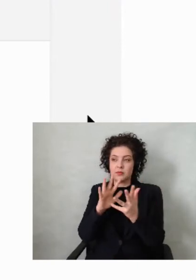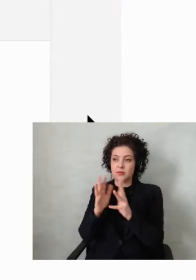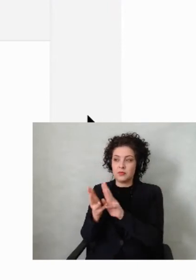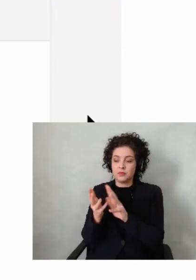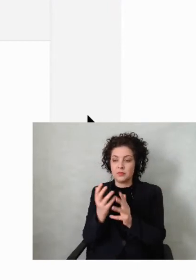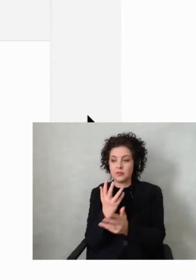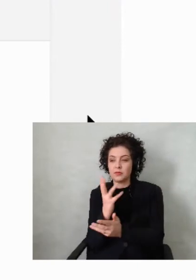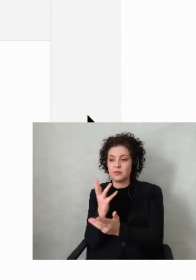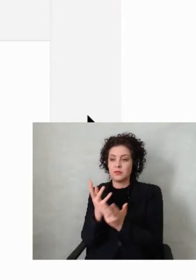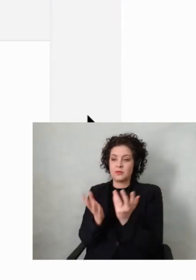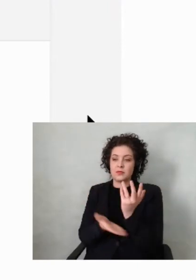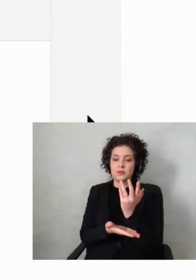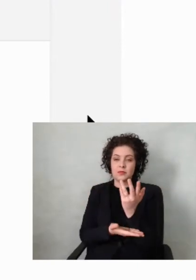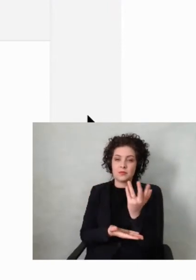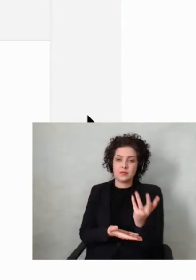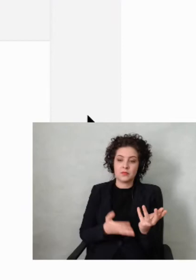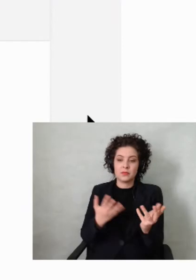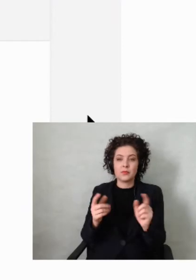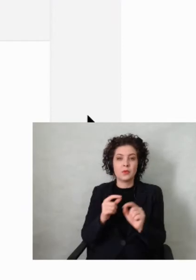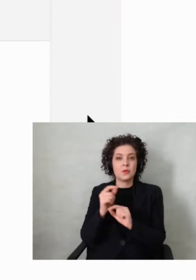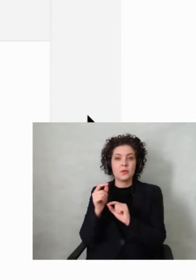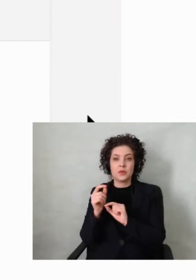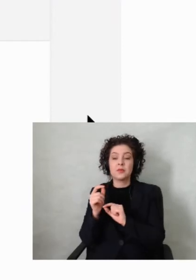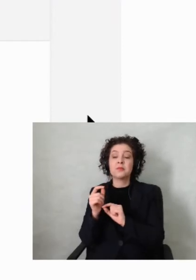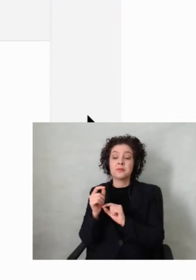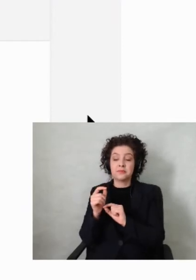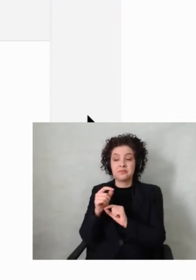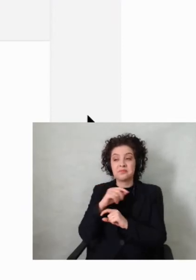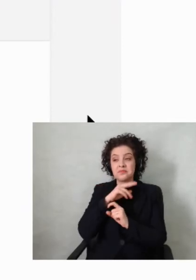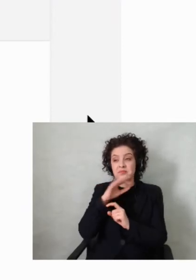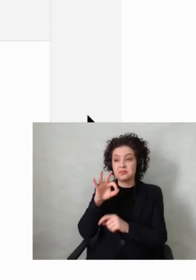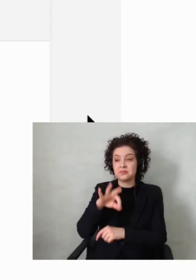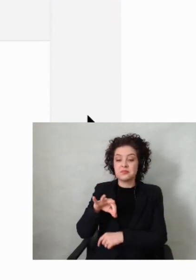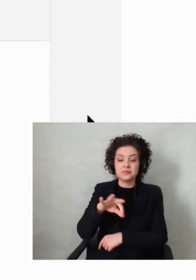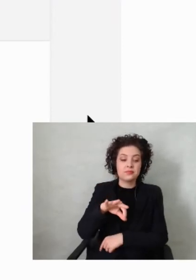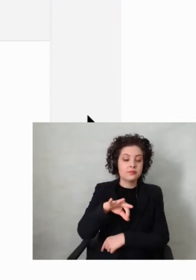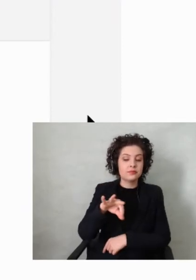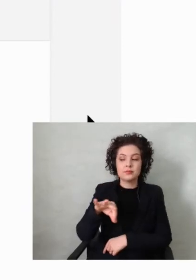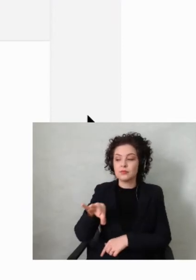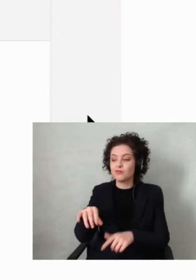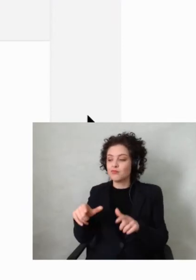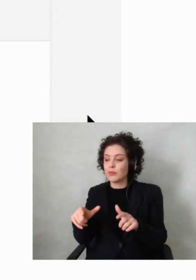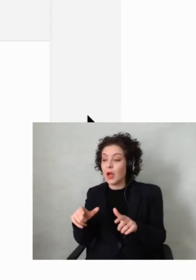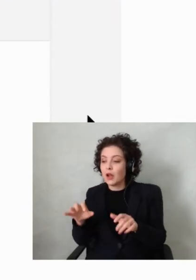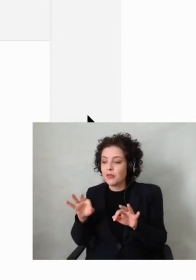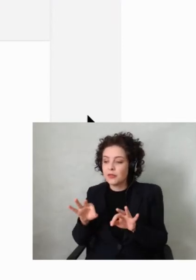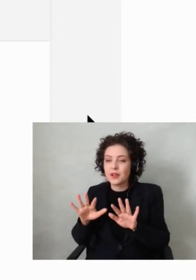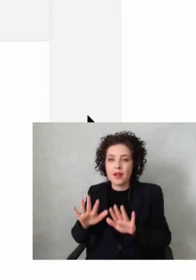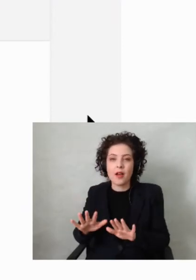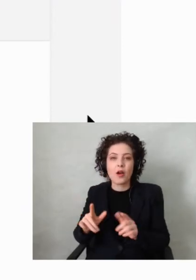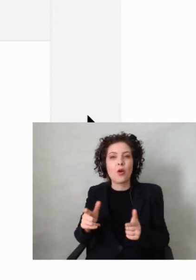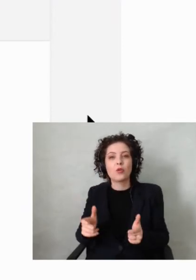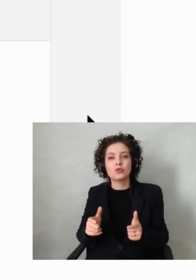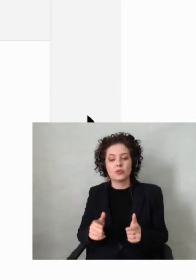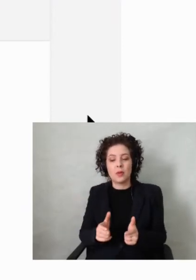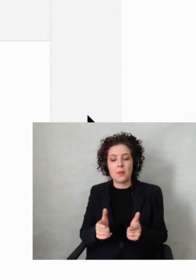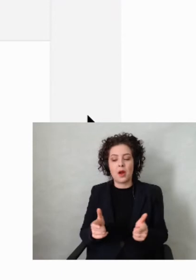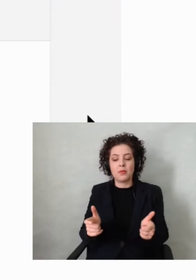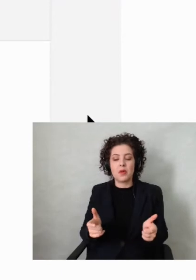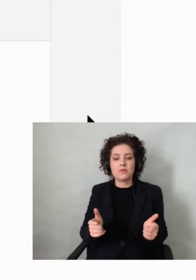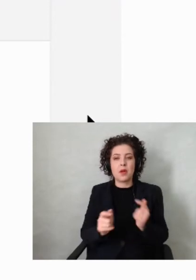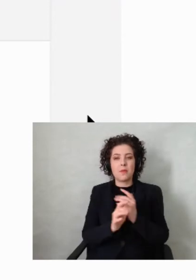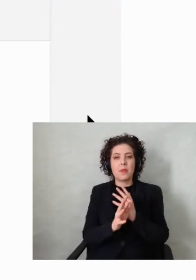obviamente, obriga vetores e animais a procurarem novos habitats. O crescimento das cidades coloca as periferias